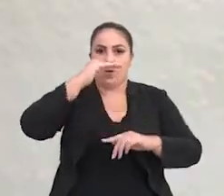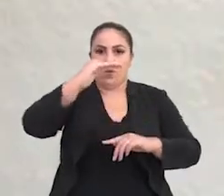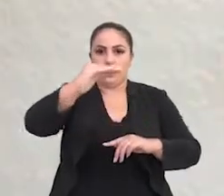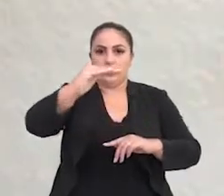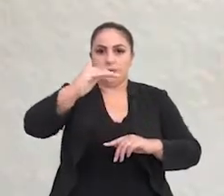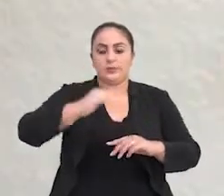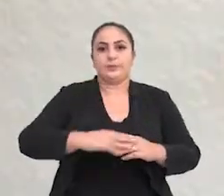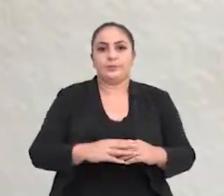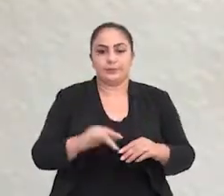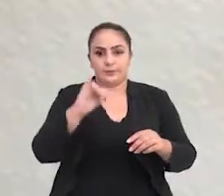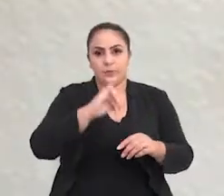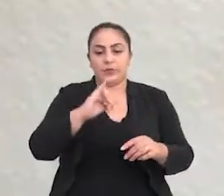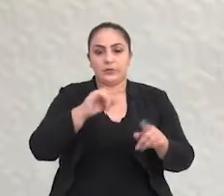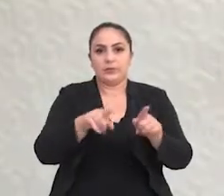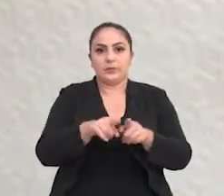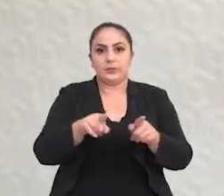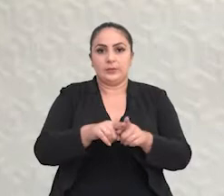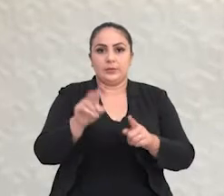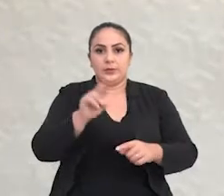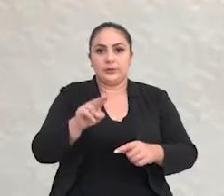né?